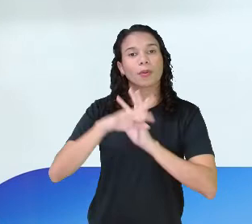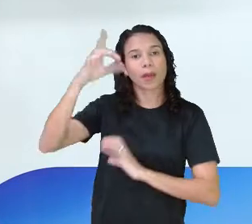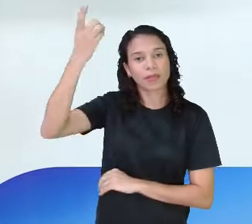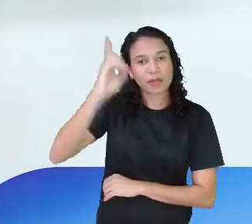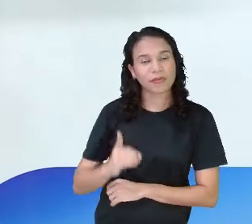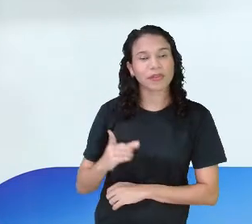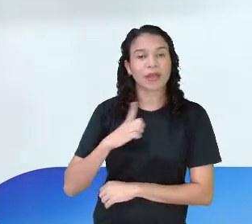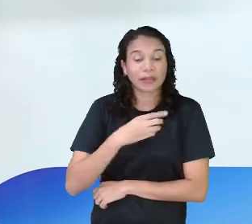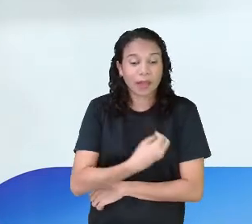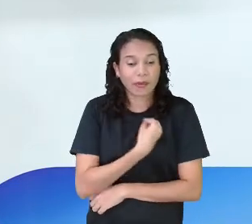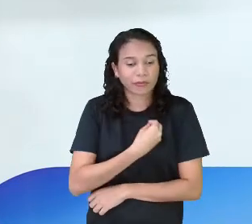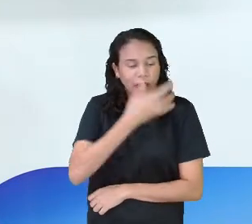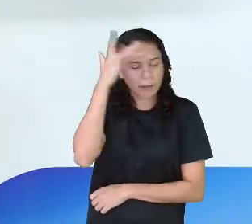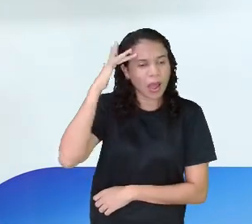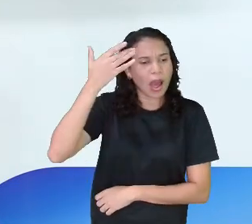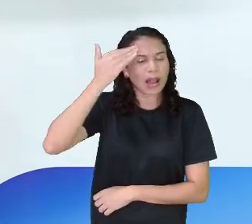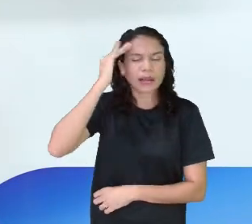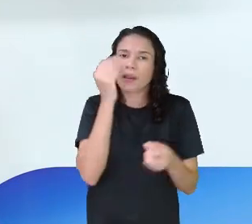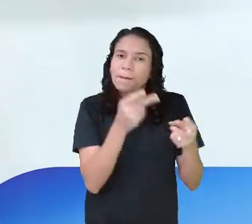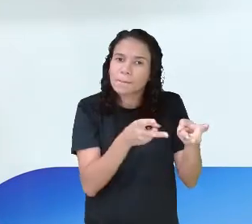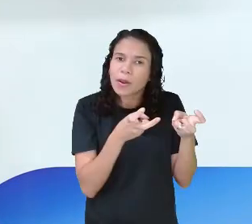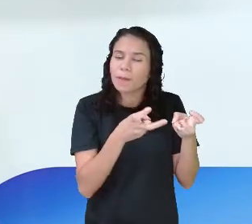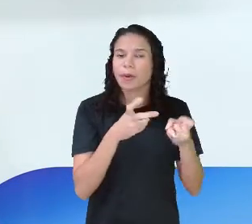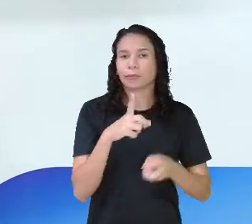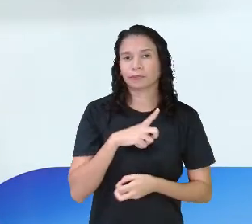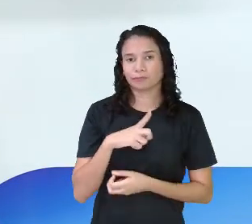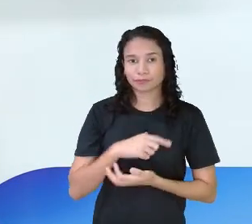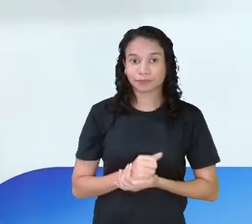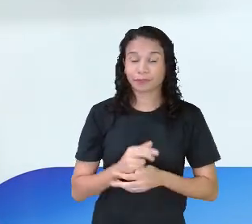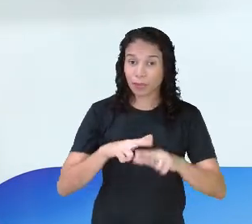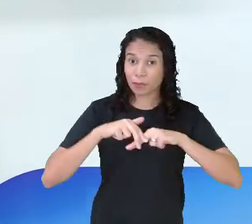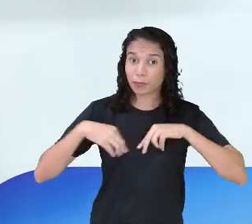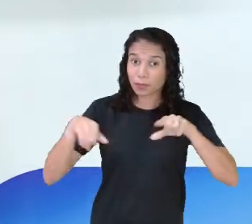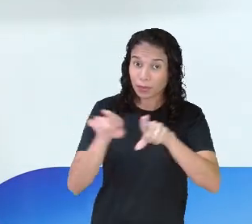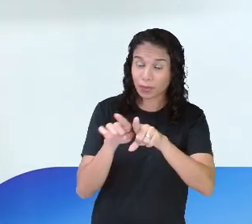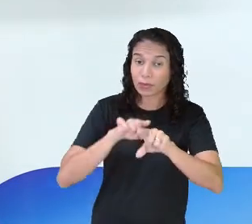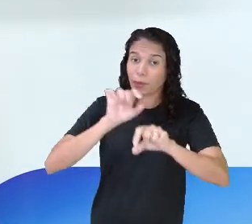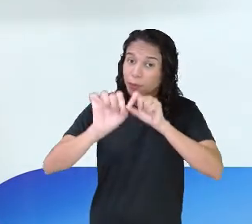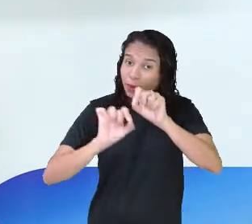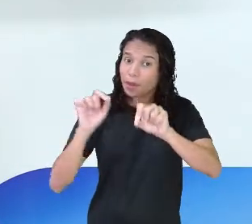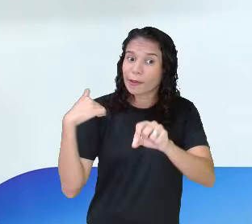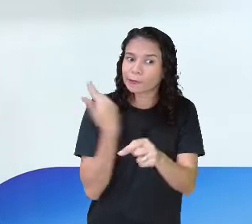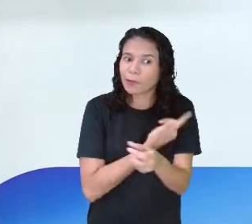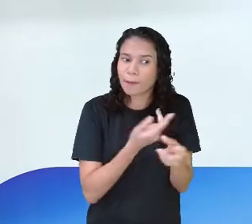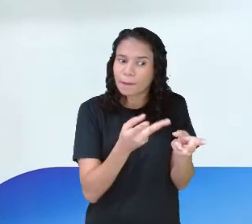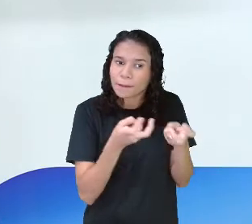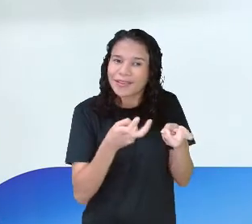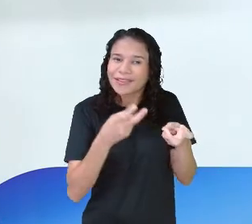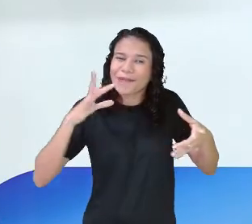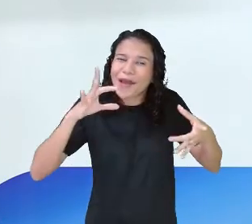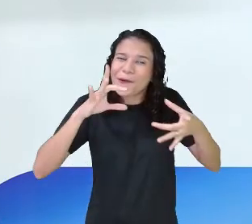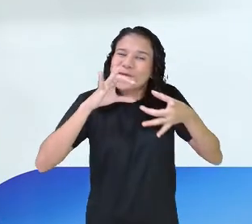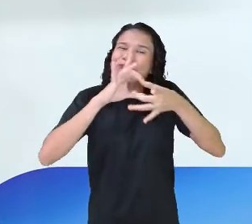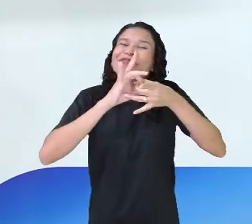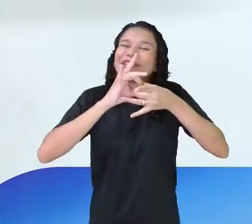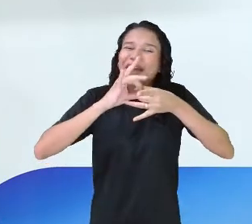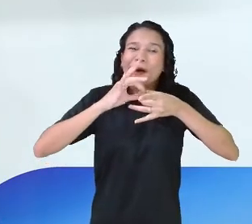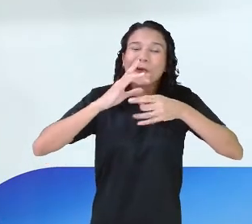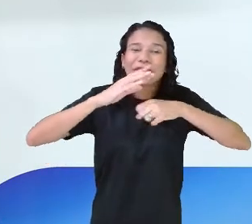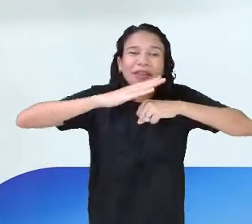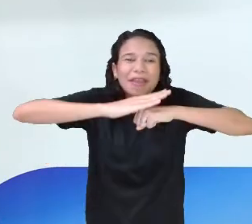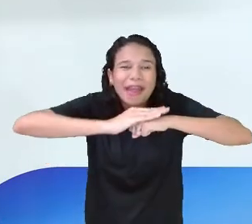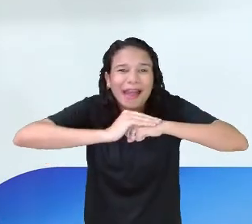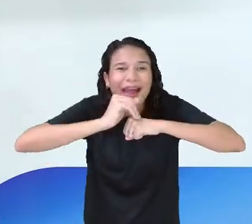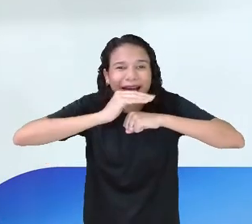que ela faça sentido, que ela seja significativa. E sem contar que a gente percebe o vínculo afetivo. Né? É tudo que a gente